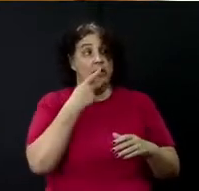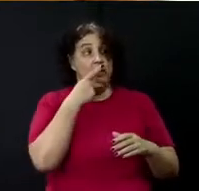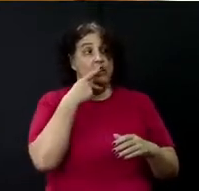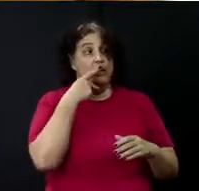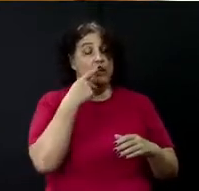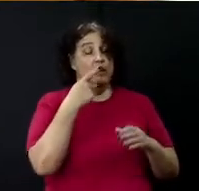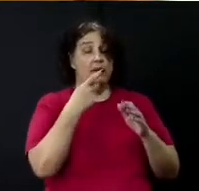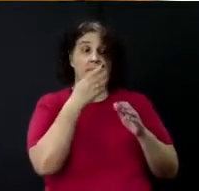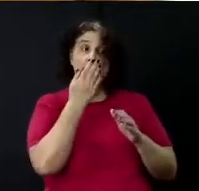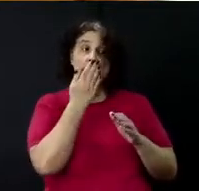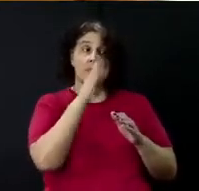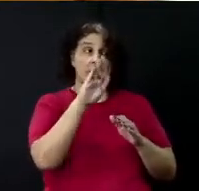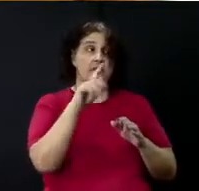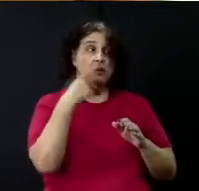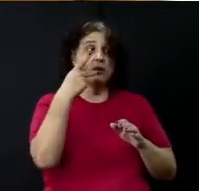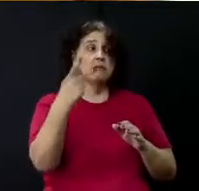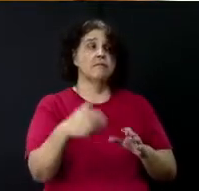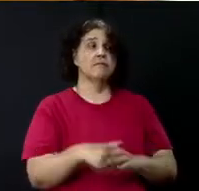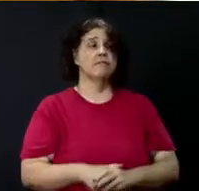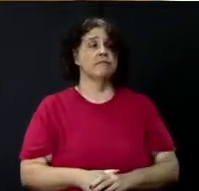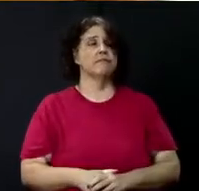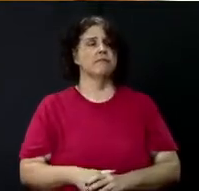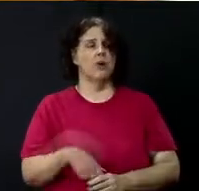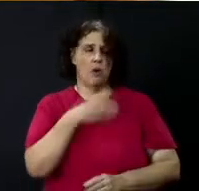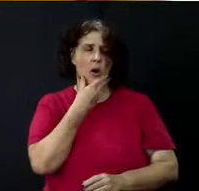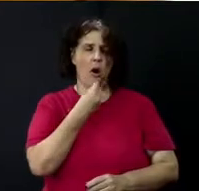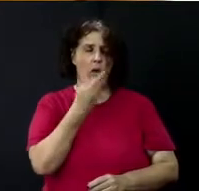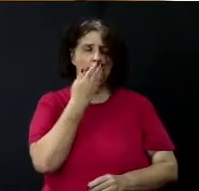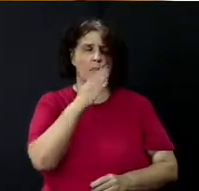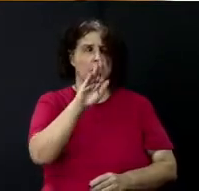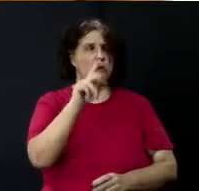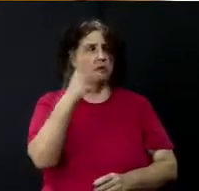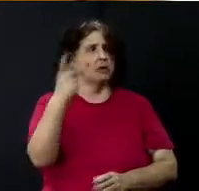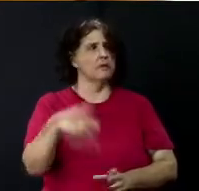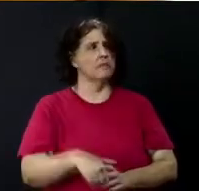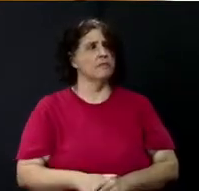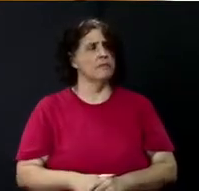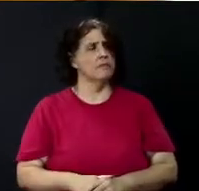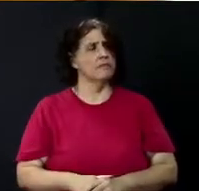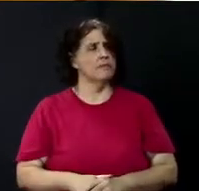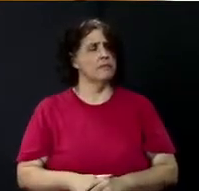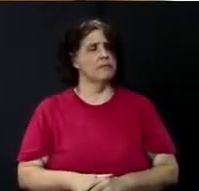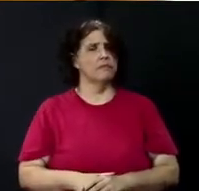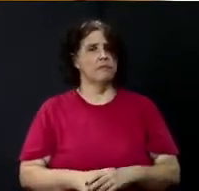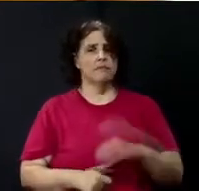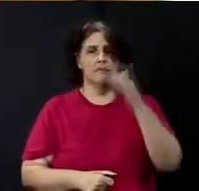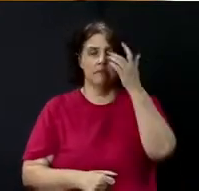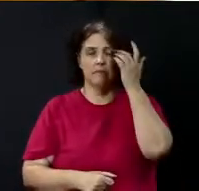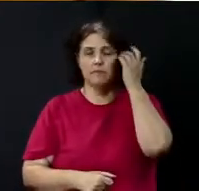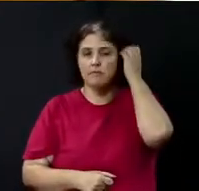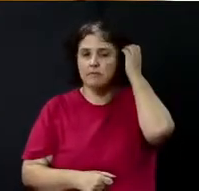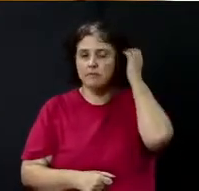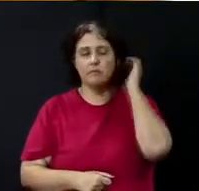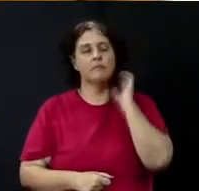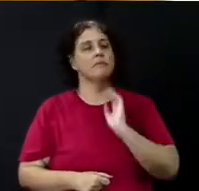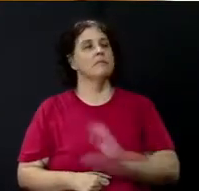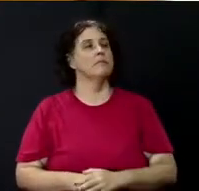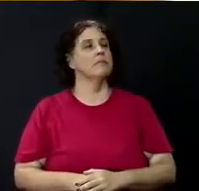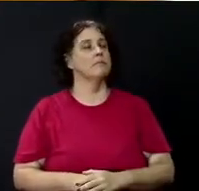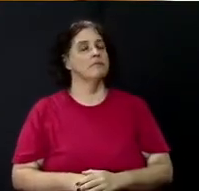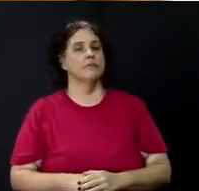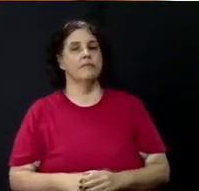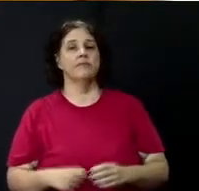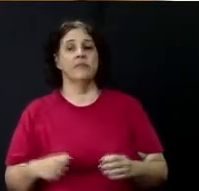Chocante, claro. Eles dizem: temos de falar com seus pais. Provavelmente você não está muito bem